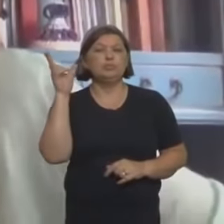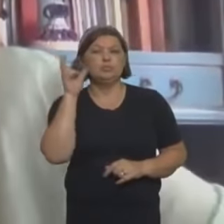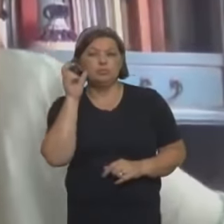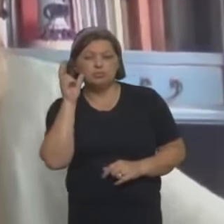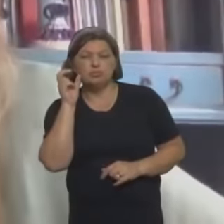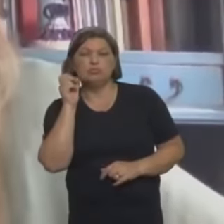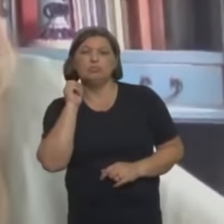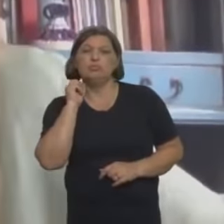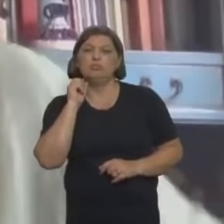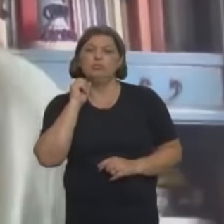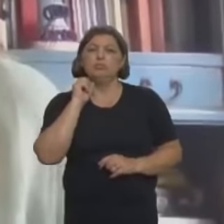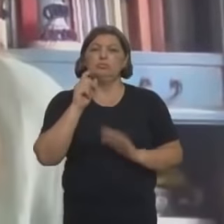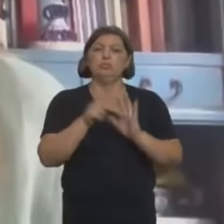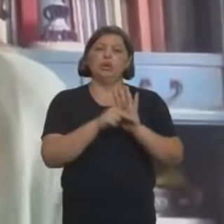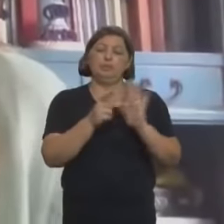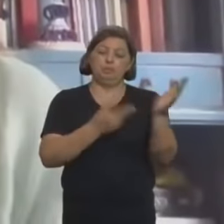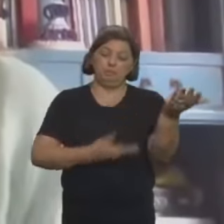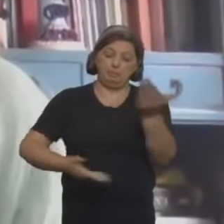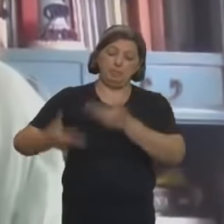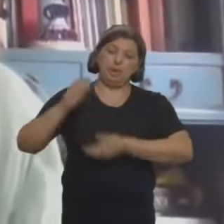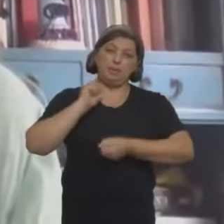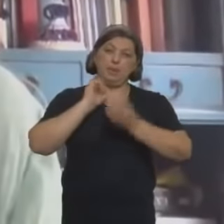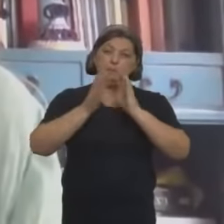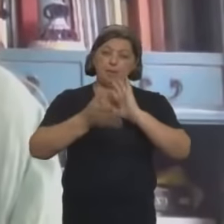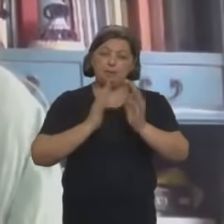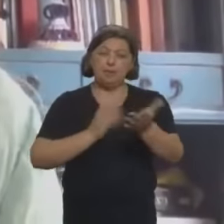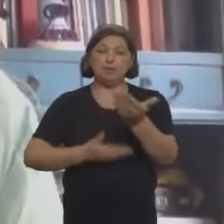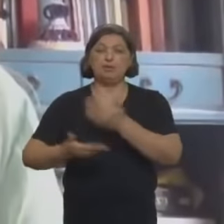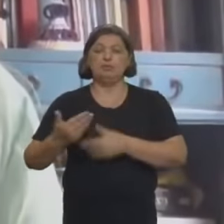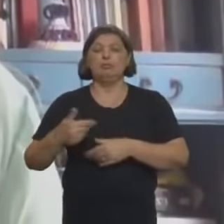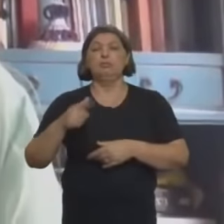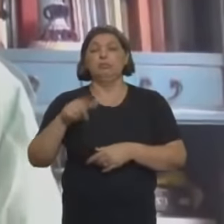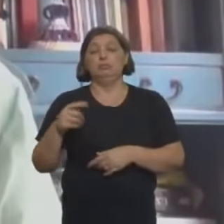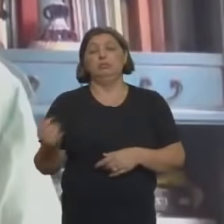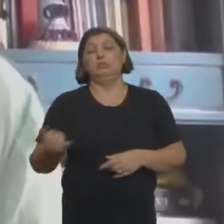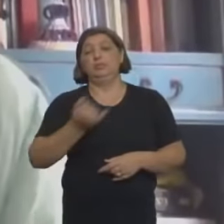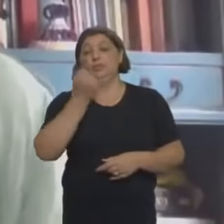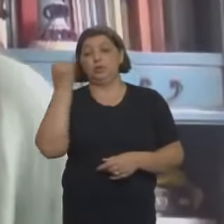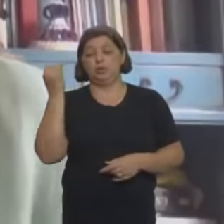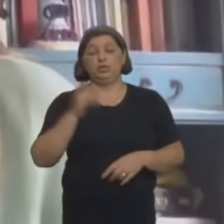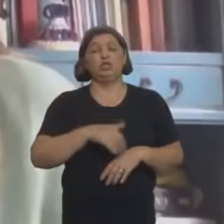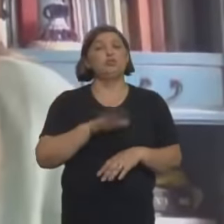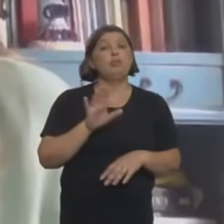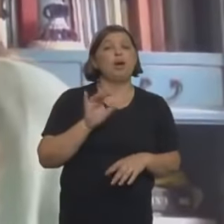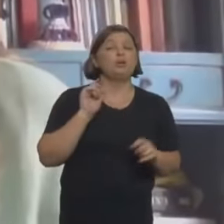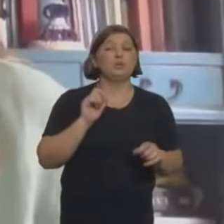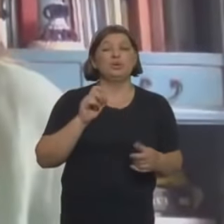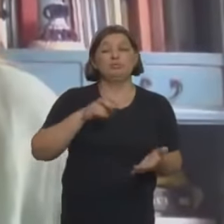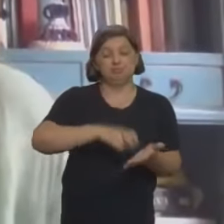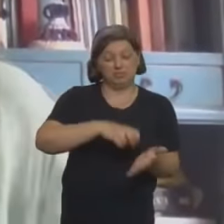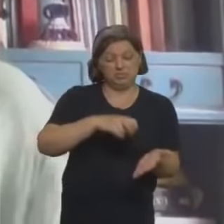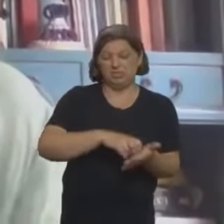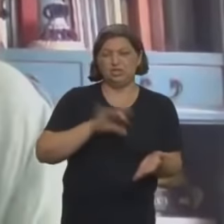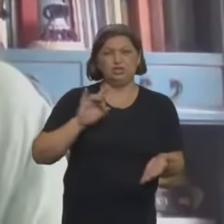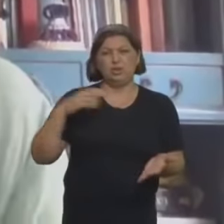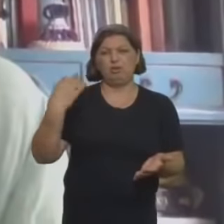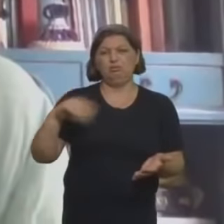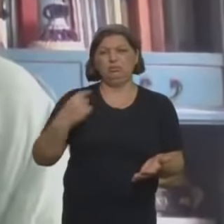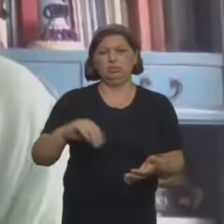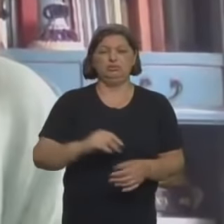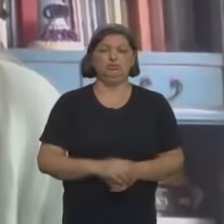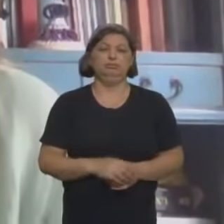diálogo e a conversa têm muito mais relevância do que a punição. Então, isso vai gerando um novo comportamento, né? Na medida que